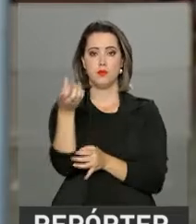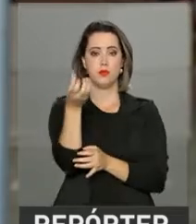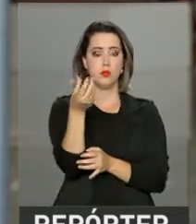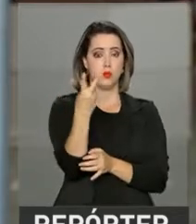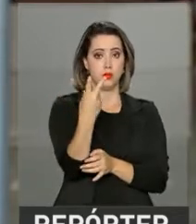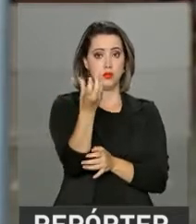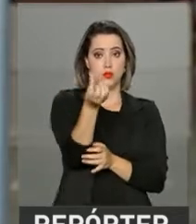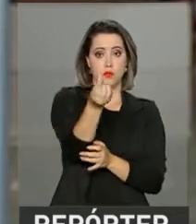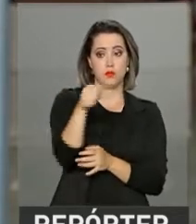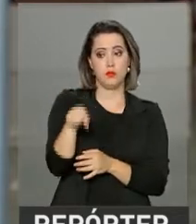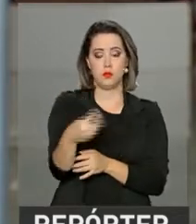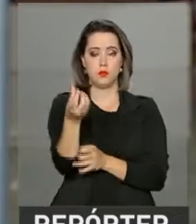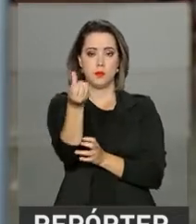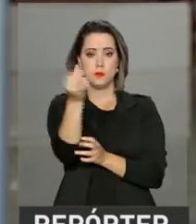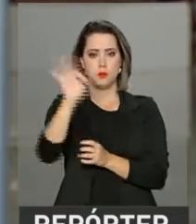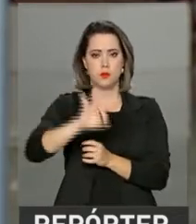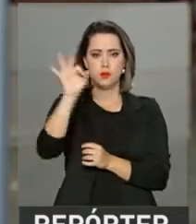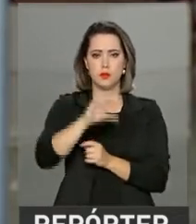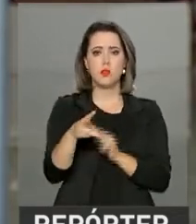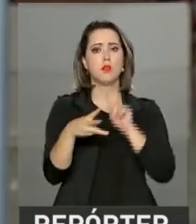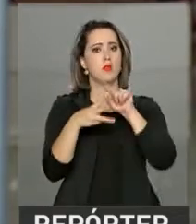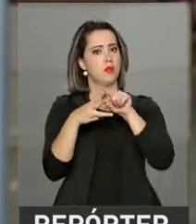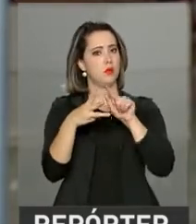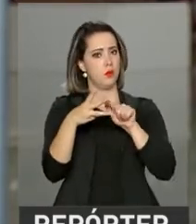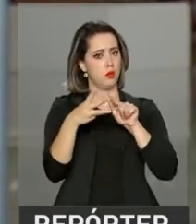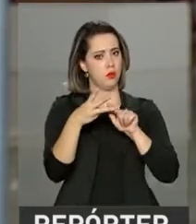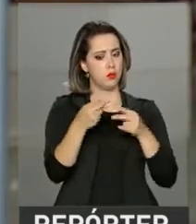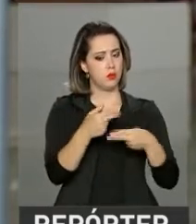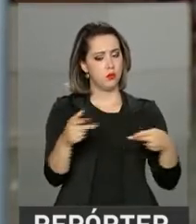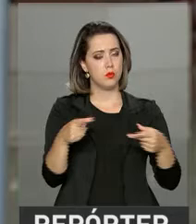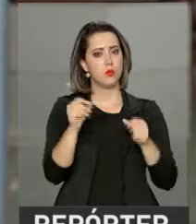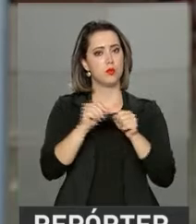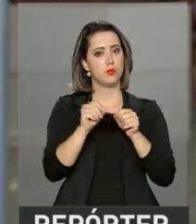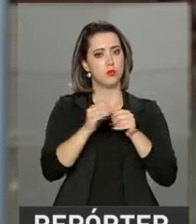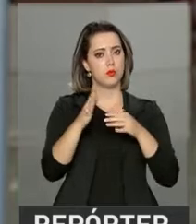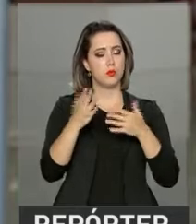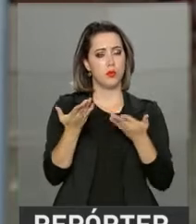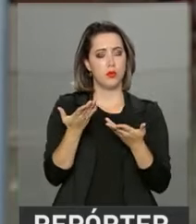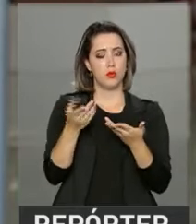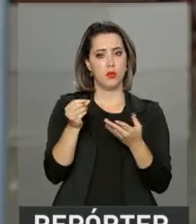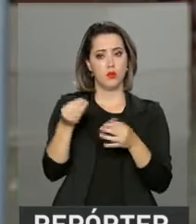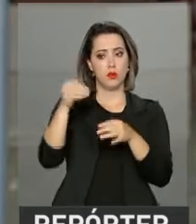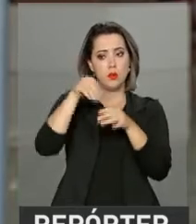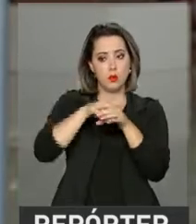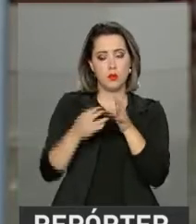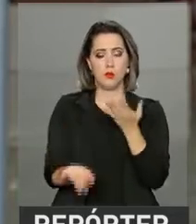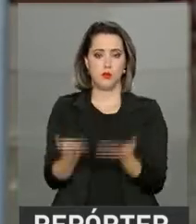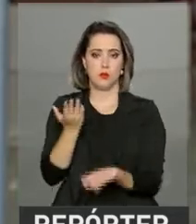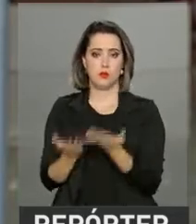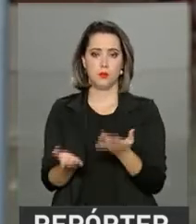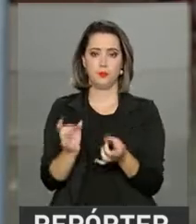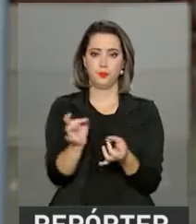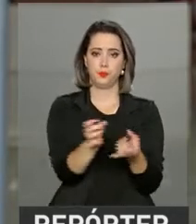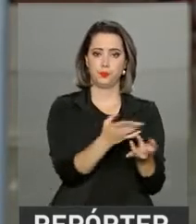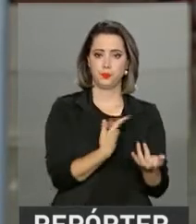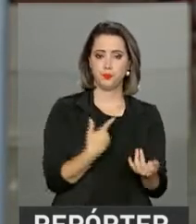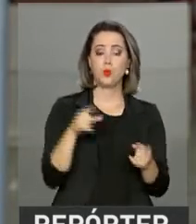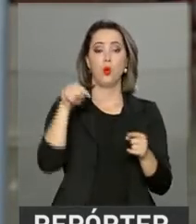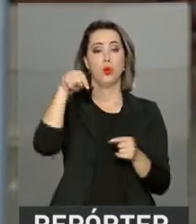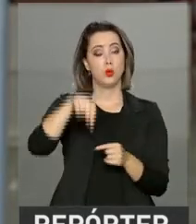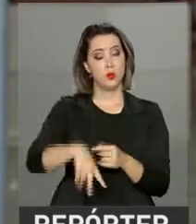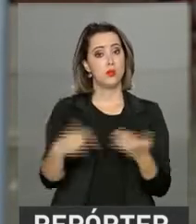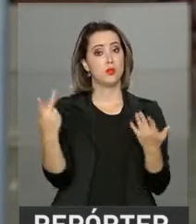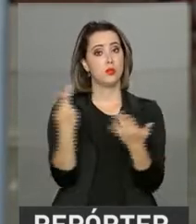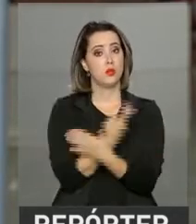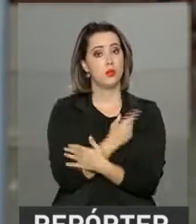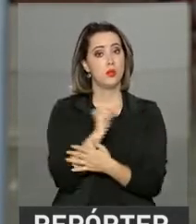26,6%. Inclui os três produtos que entram na composição da balança comercial brasileira. Os manufaturados, aqueles